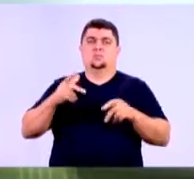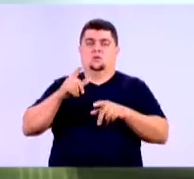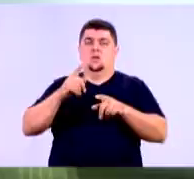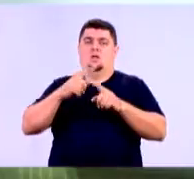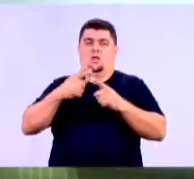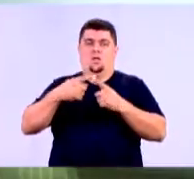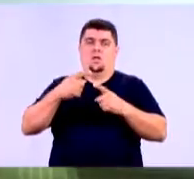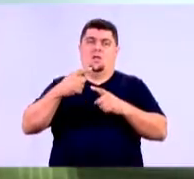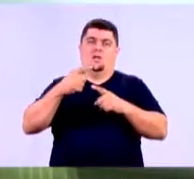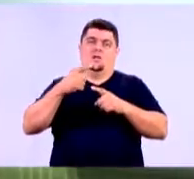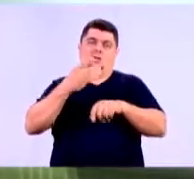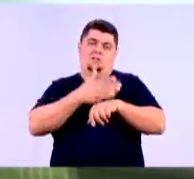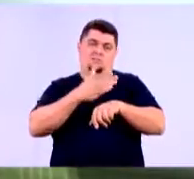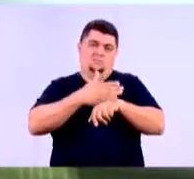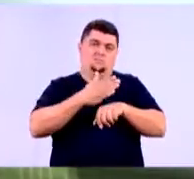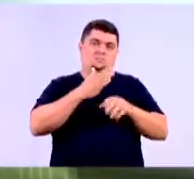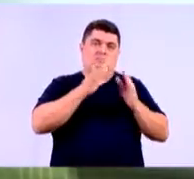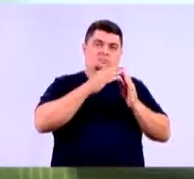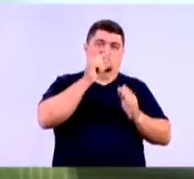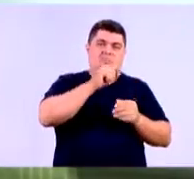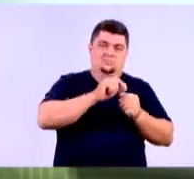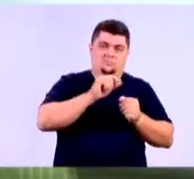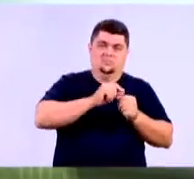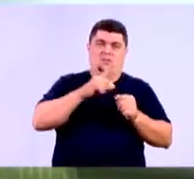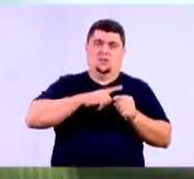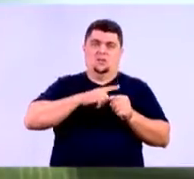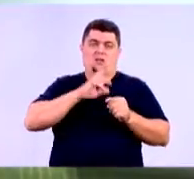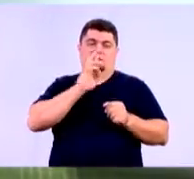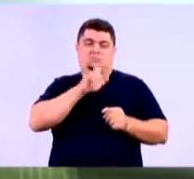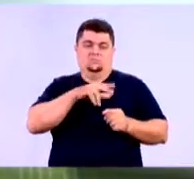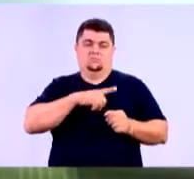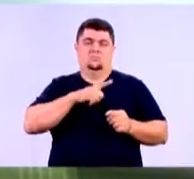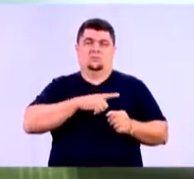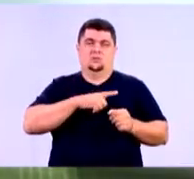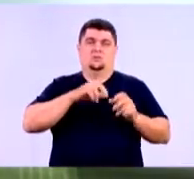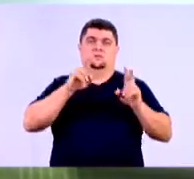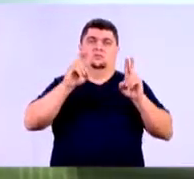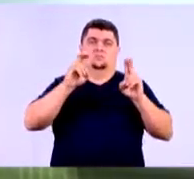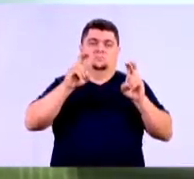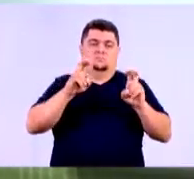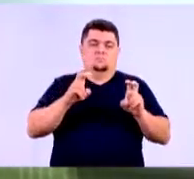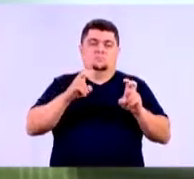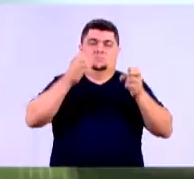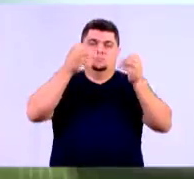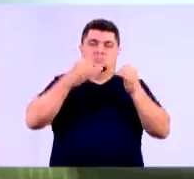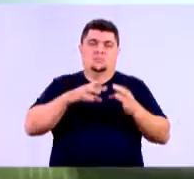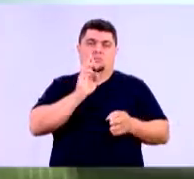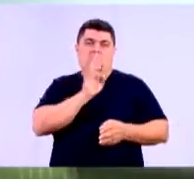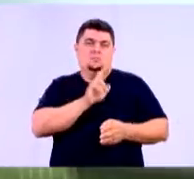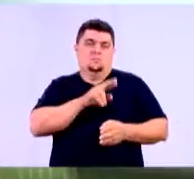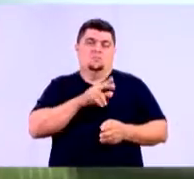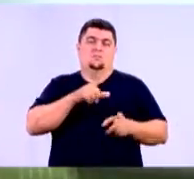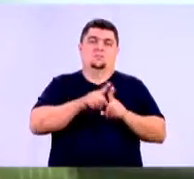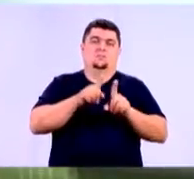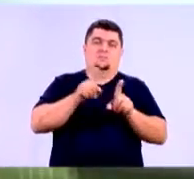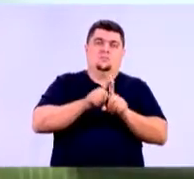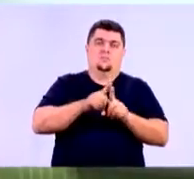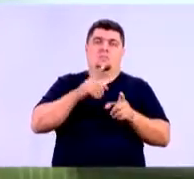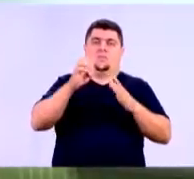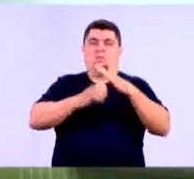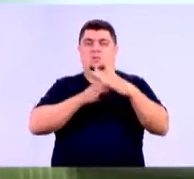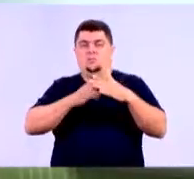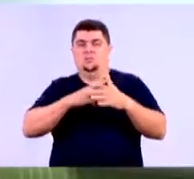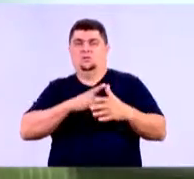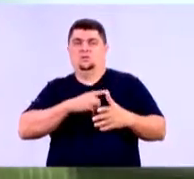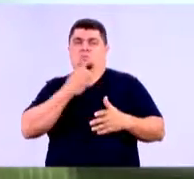de casa. E lá está resolvido o exercício e está comentado o resultado. Se ele é da empresa, se a empresa está bem, se